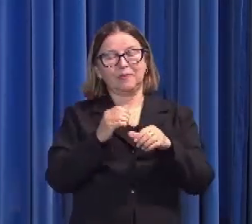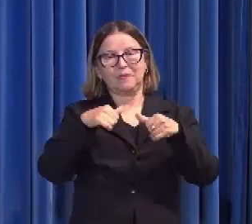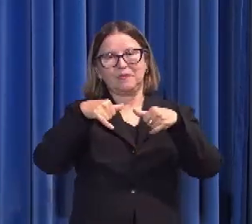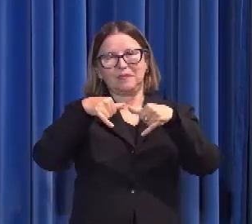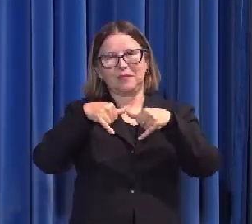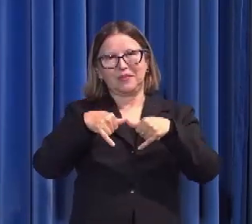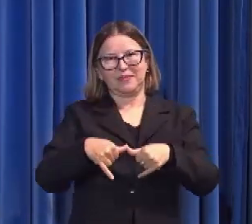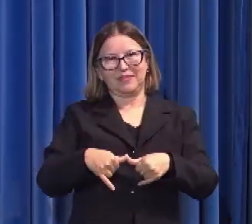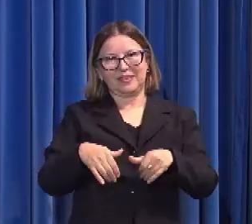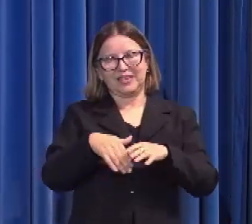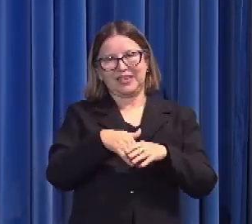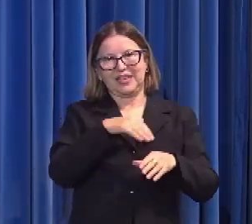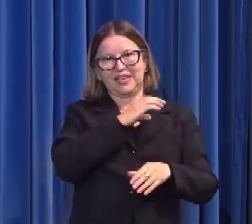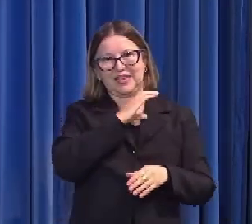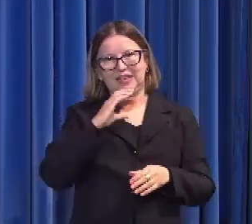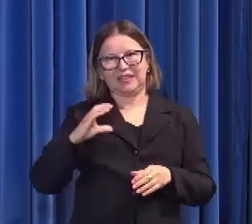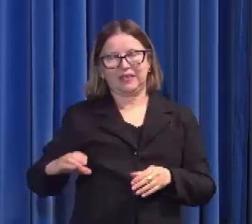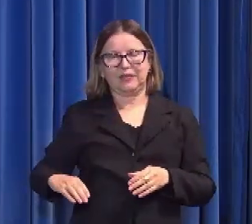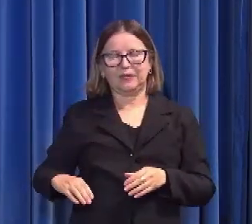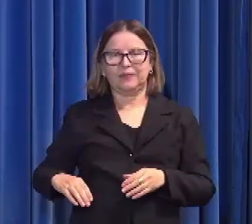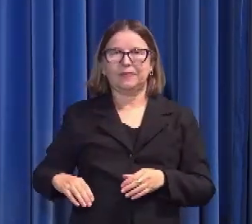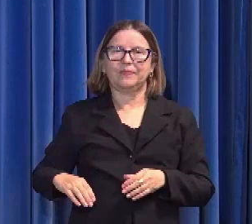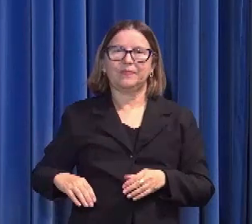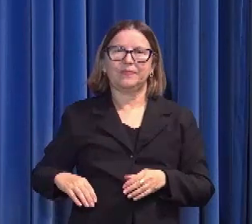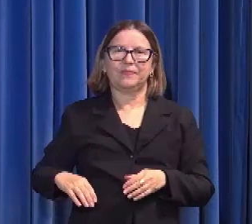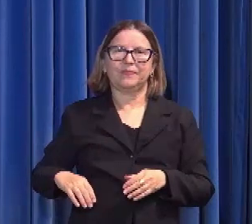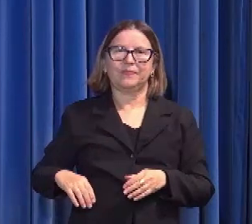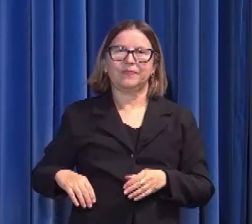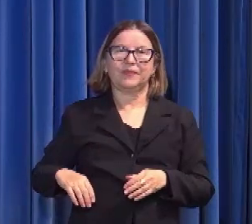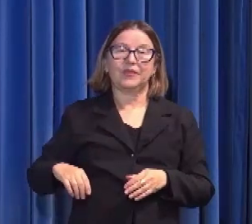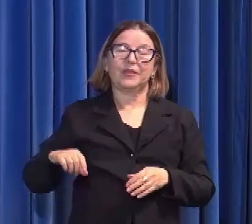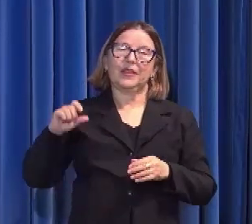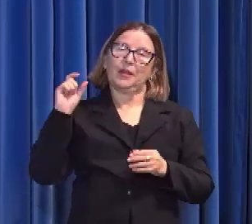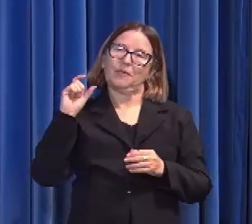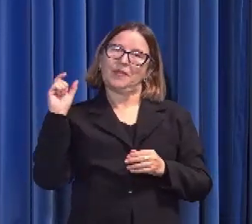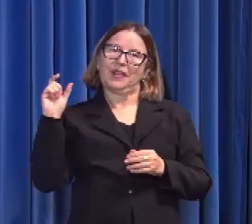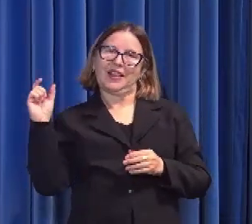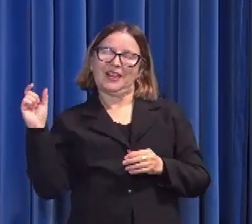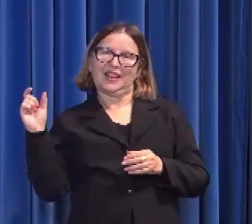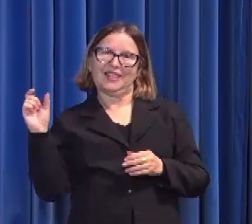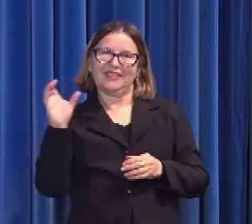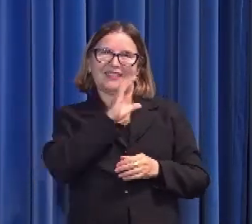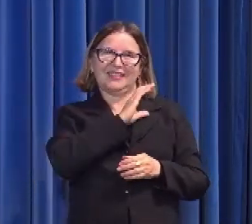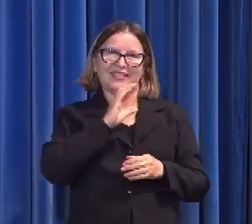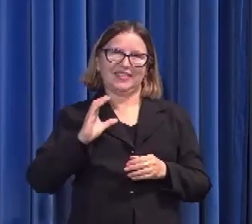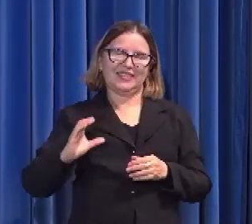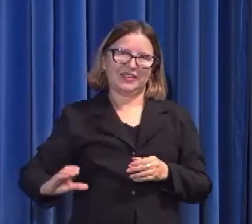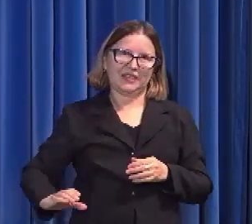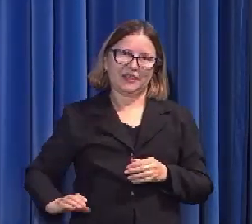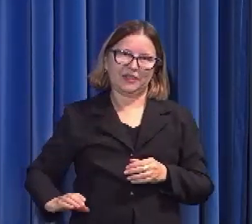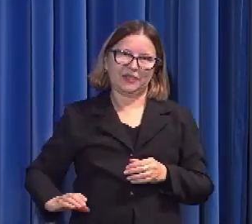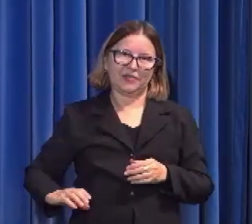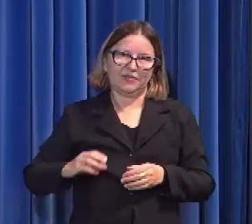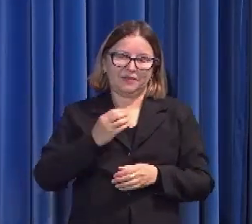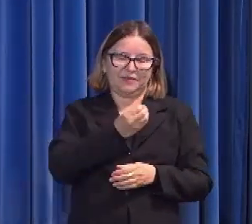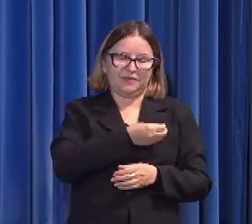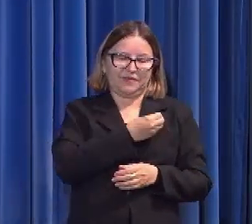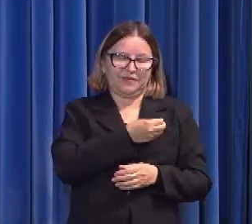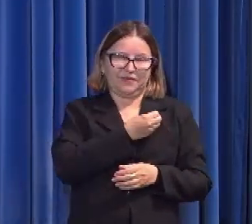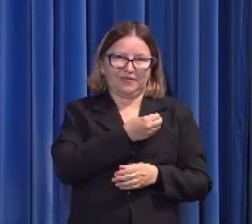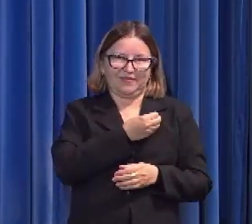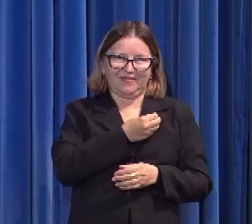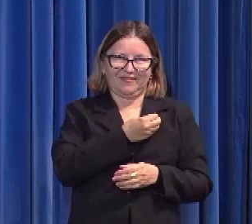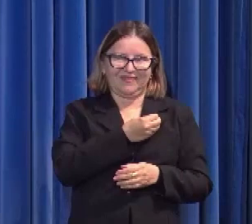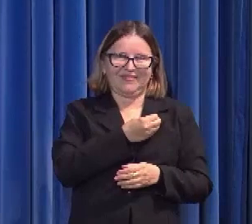permanecerem em Cristo e as suas palavras ou seja as palavras de Cristo habitar em nos